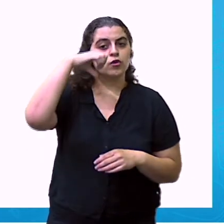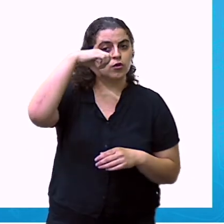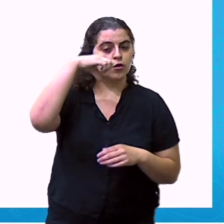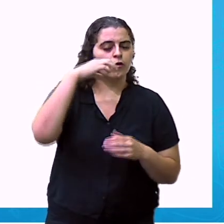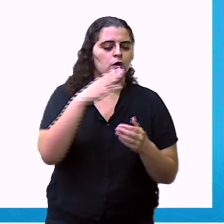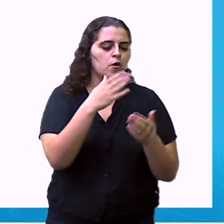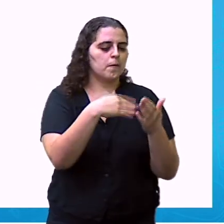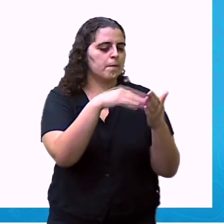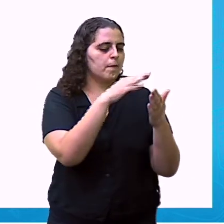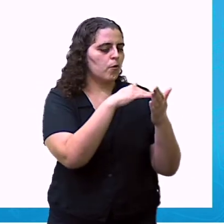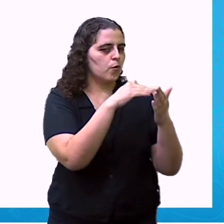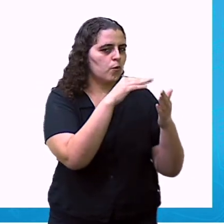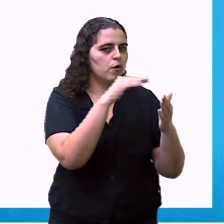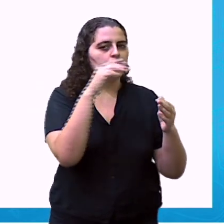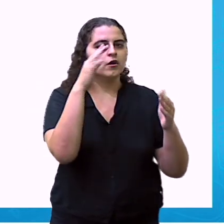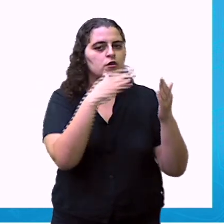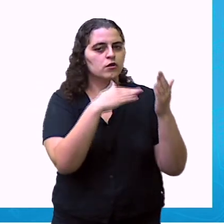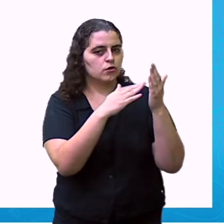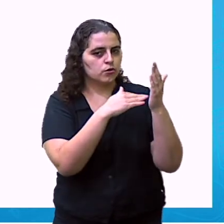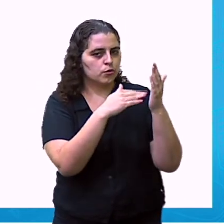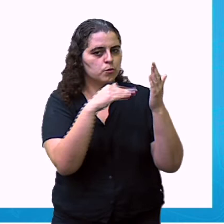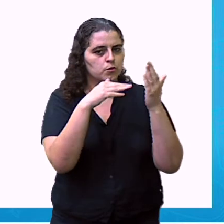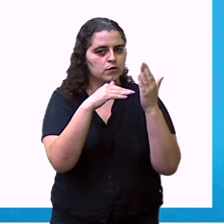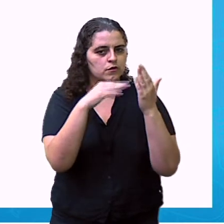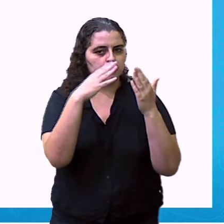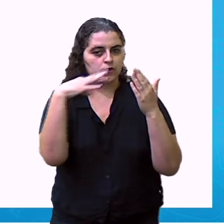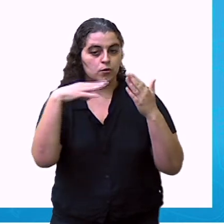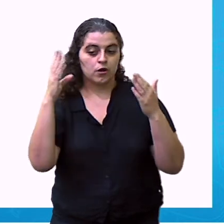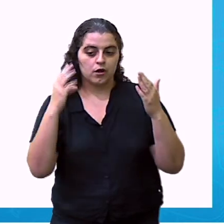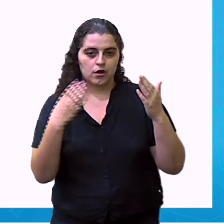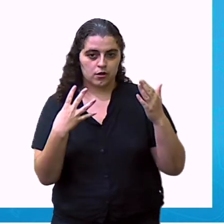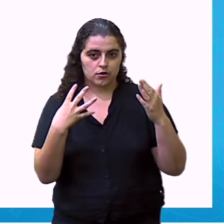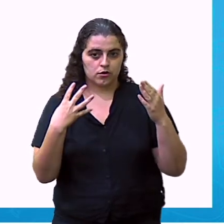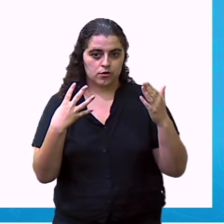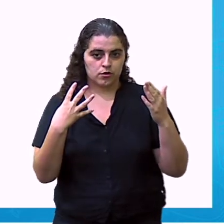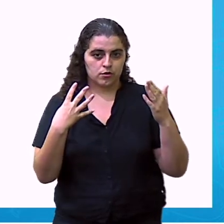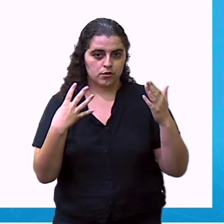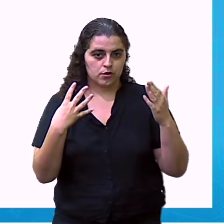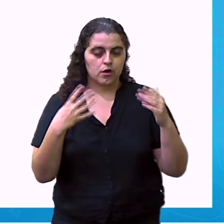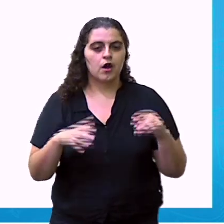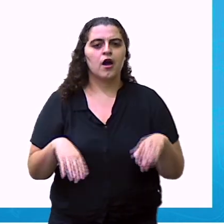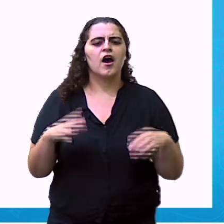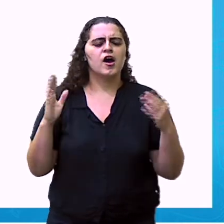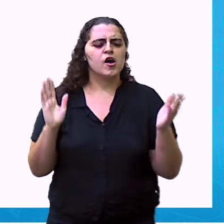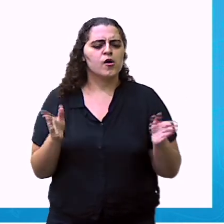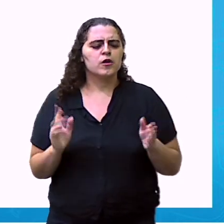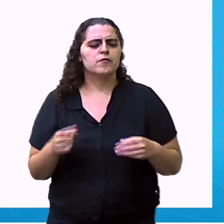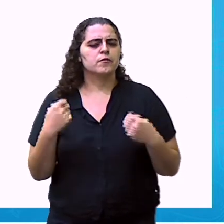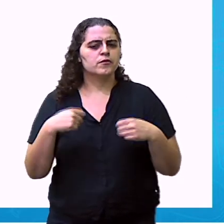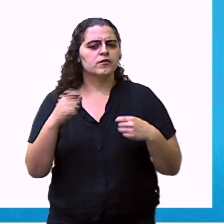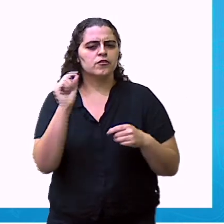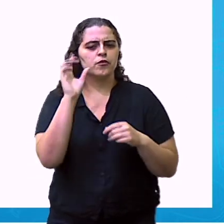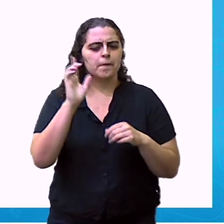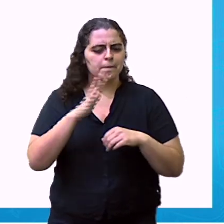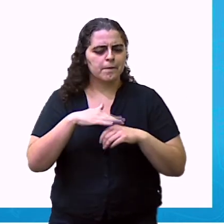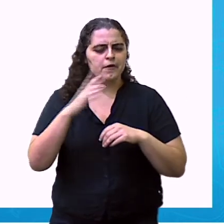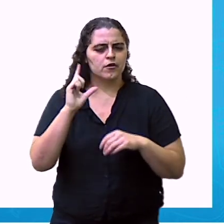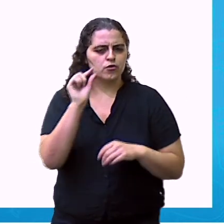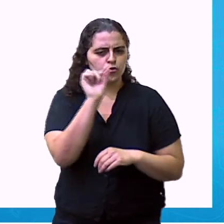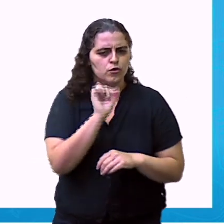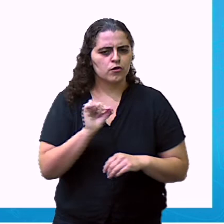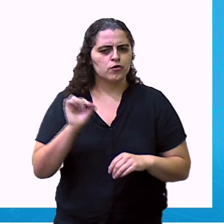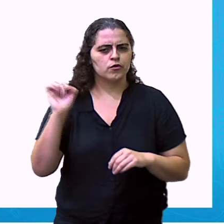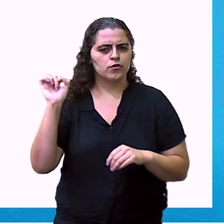não consumi 9 partes, então precisamos fazer mais um desenho fracionado em 4 partes. Já